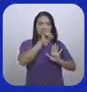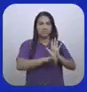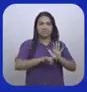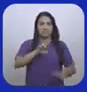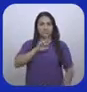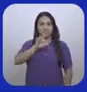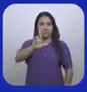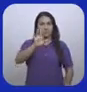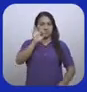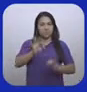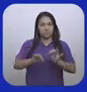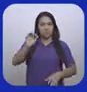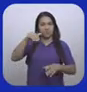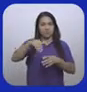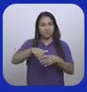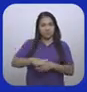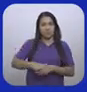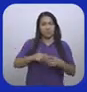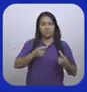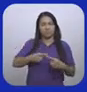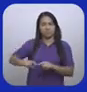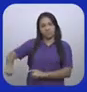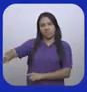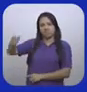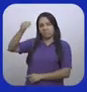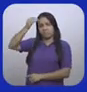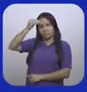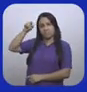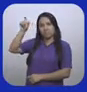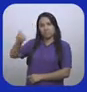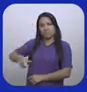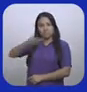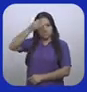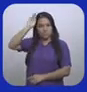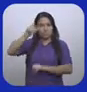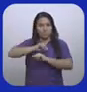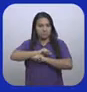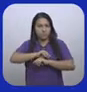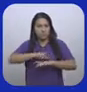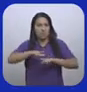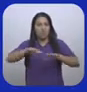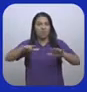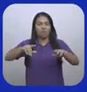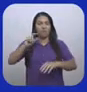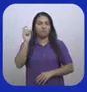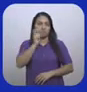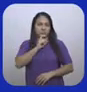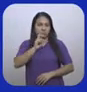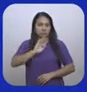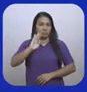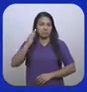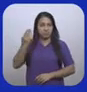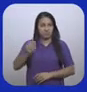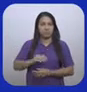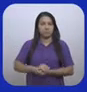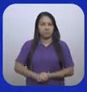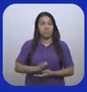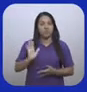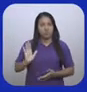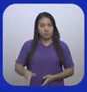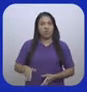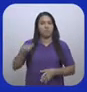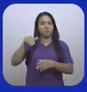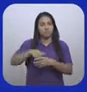direito de resposta justiça eleitoral Condena Rodrigo Cunha por espalhar fake News mesmo após o fim das inserções